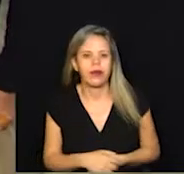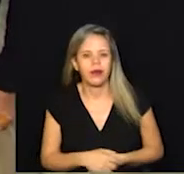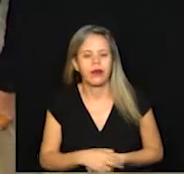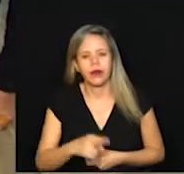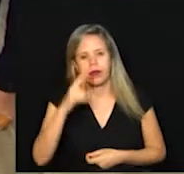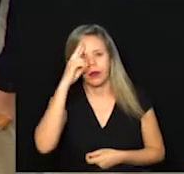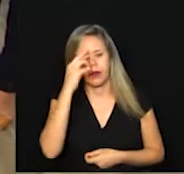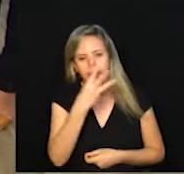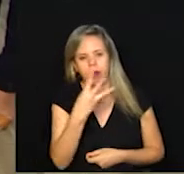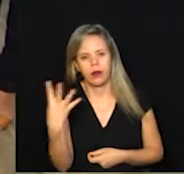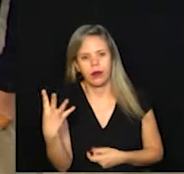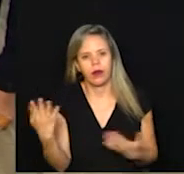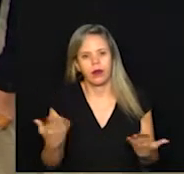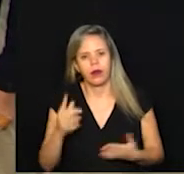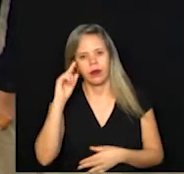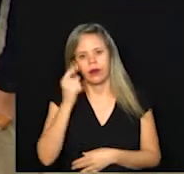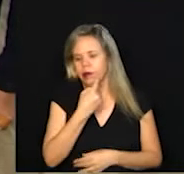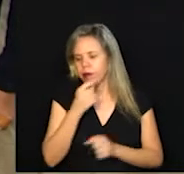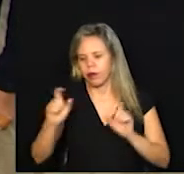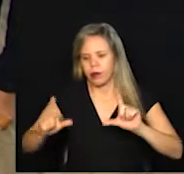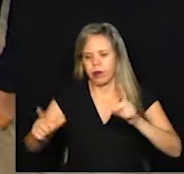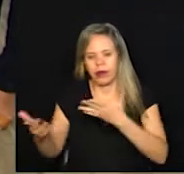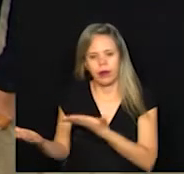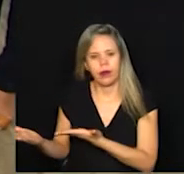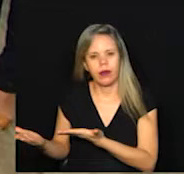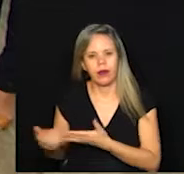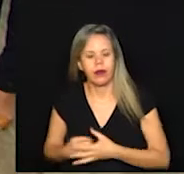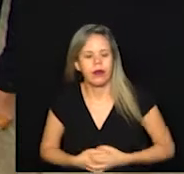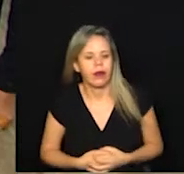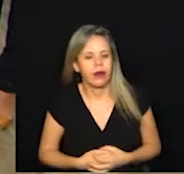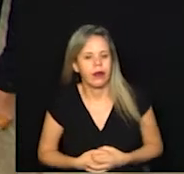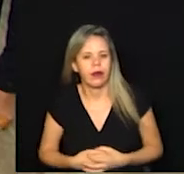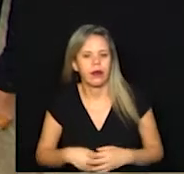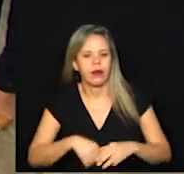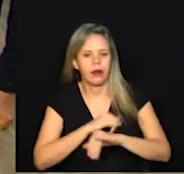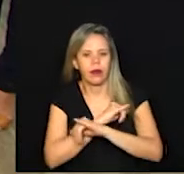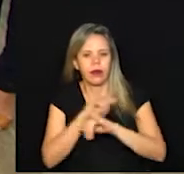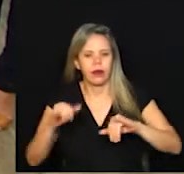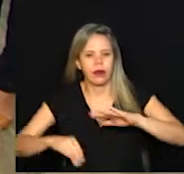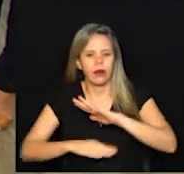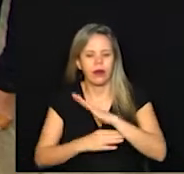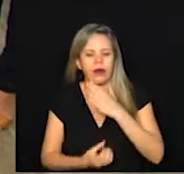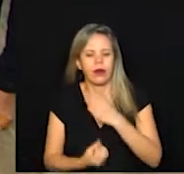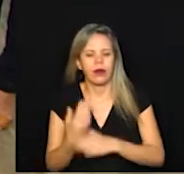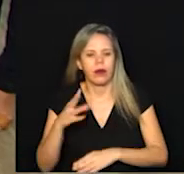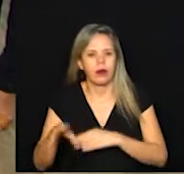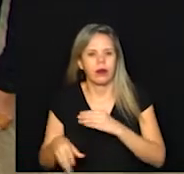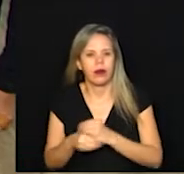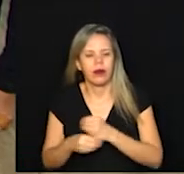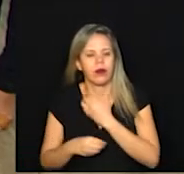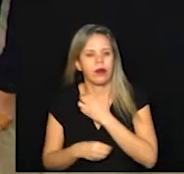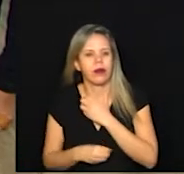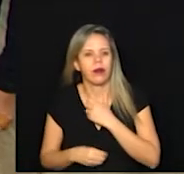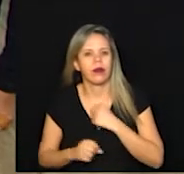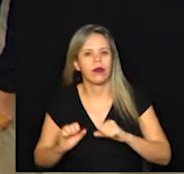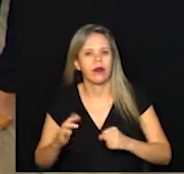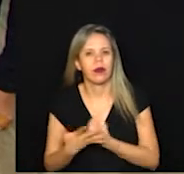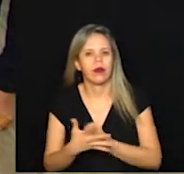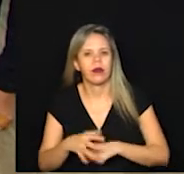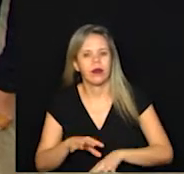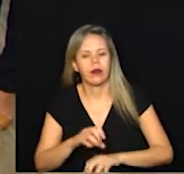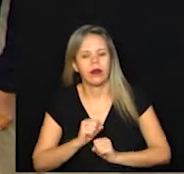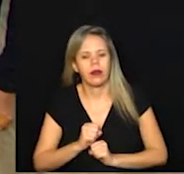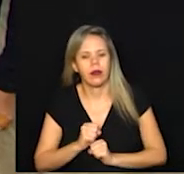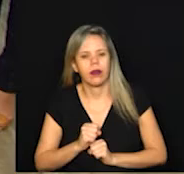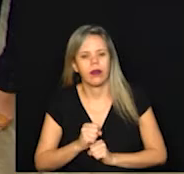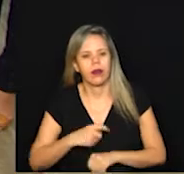Meio-dia 34, a Mina Abreu já está aqui nos nossos estúdios com as notícias da metrópole. A gente começa atualizando os casos da